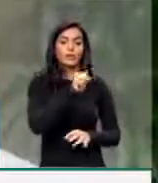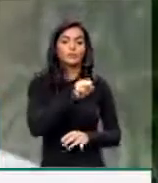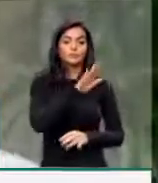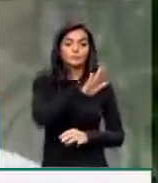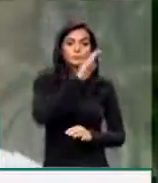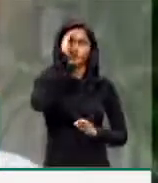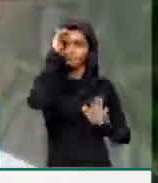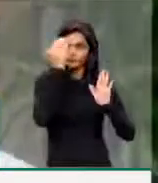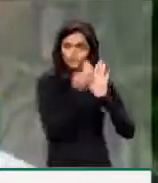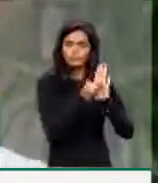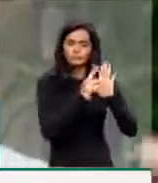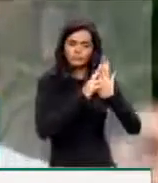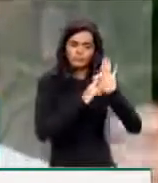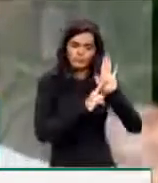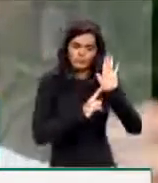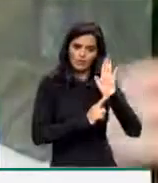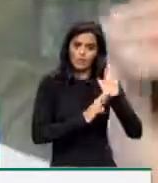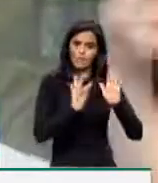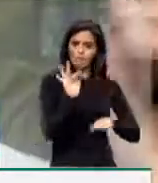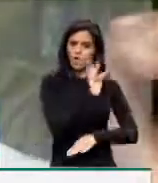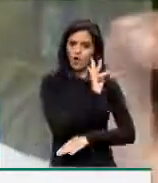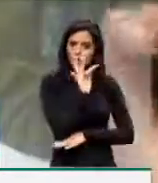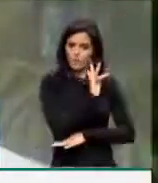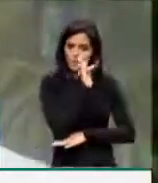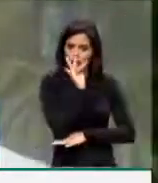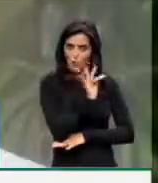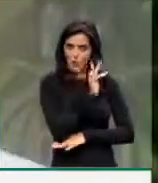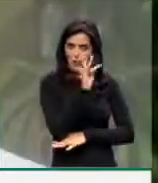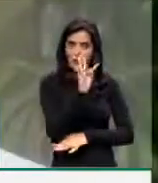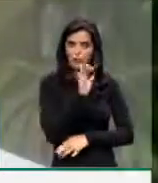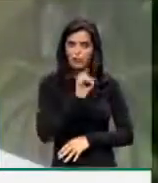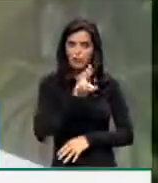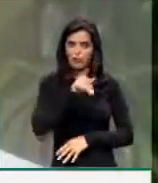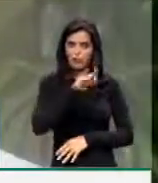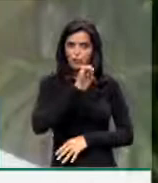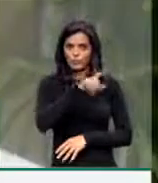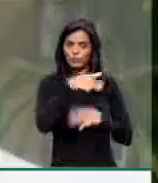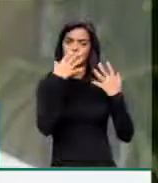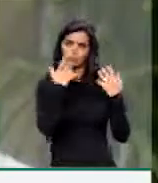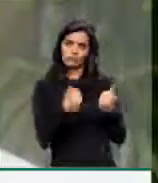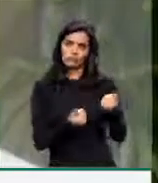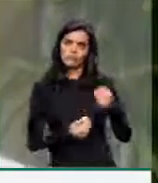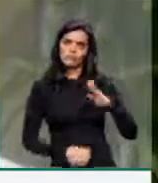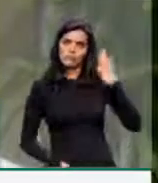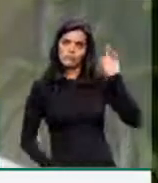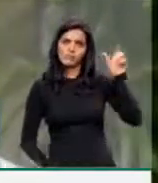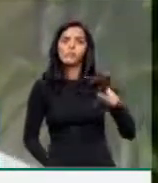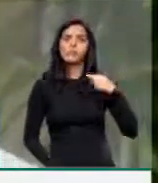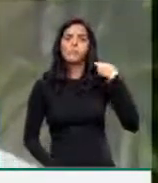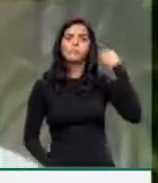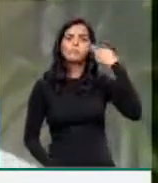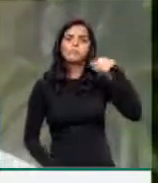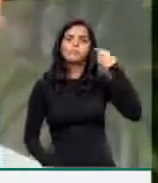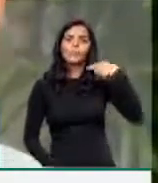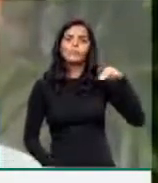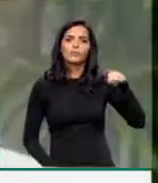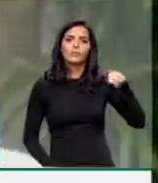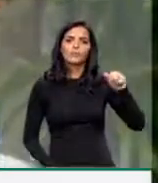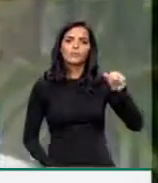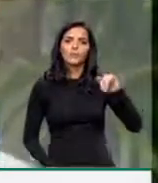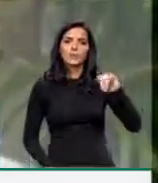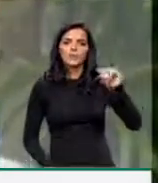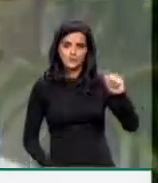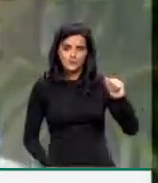cumpridos os requisitos formais de aceitação da candidatura do advogado Mário Maia, em